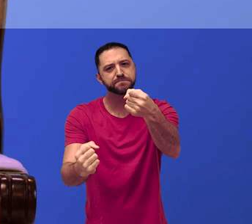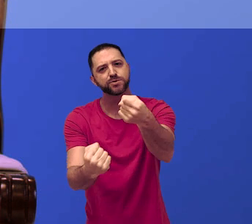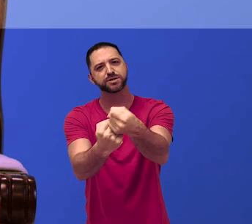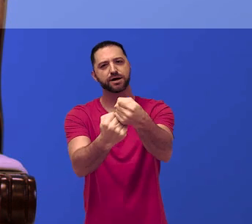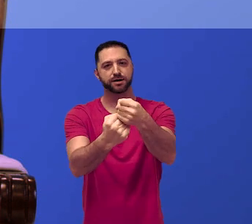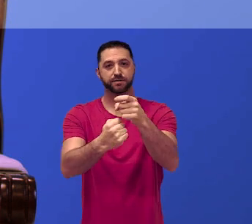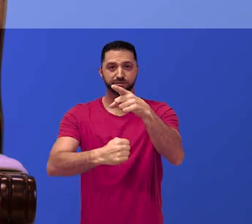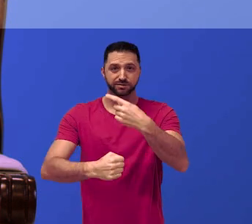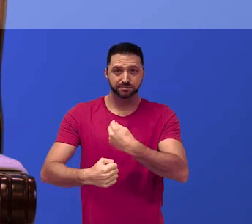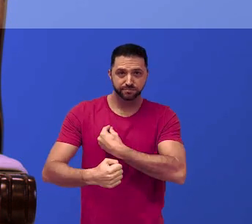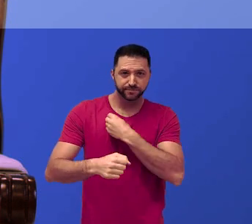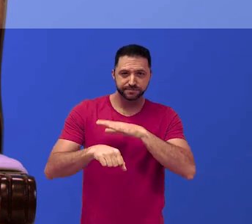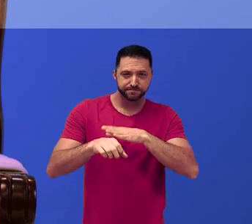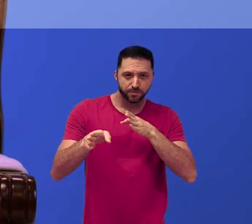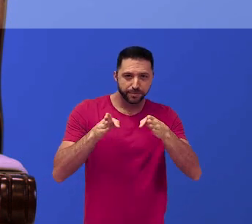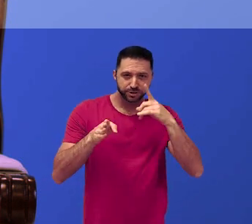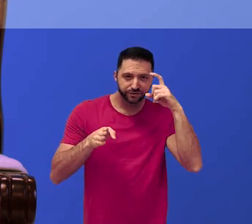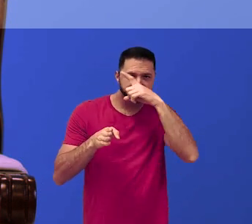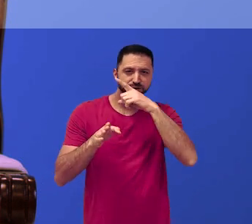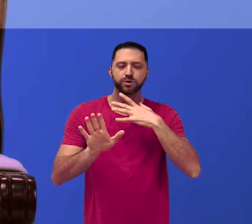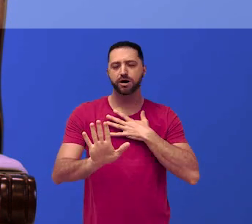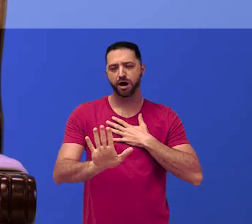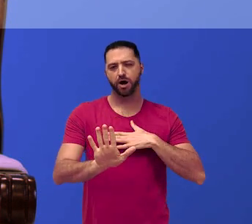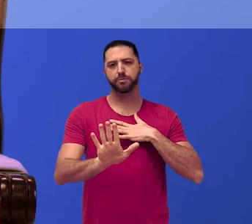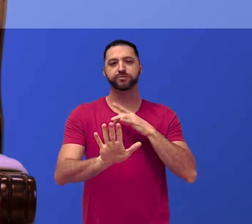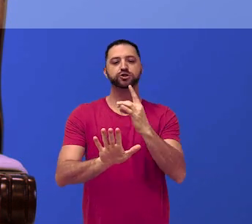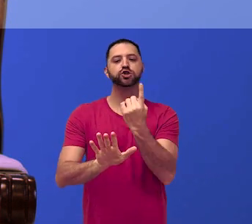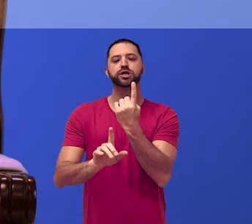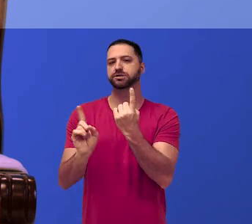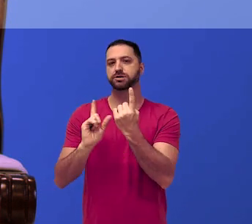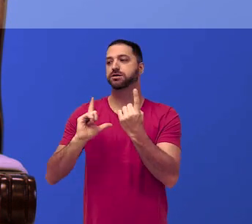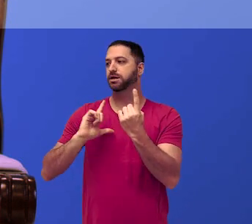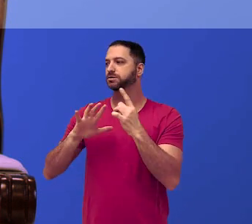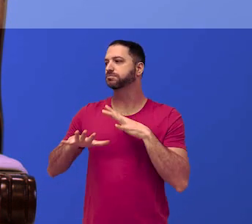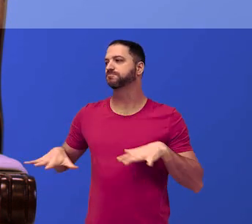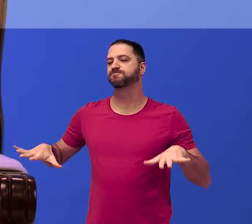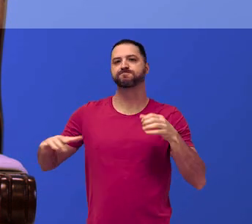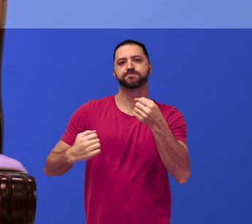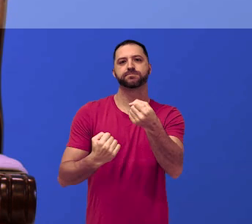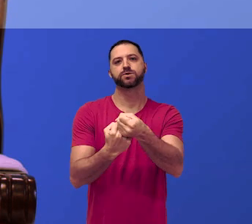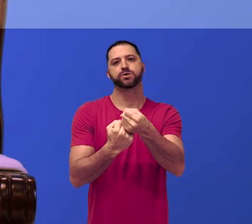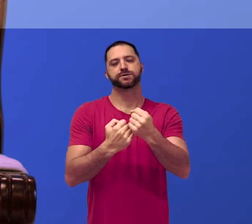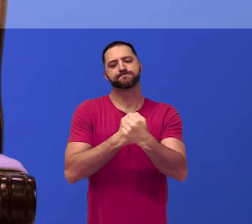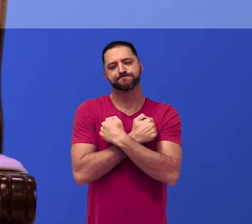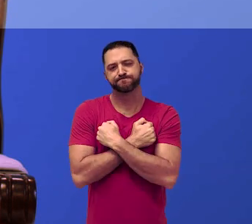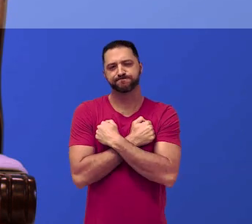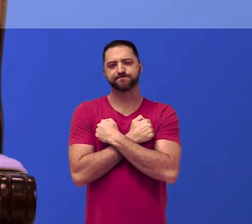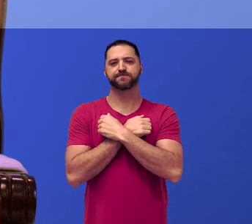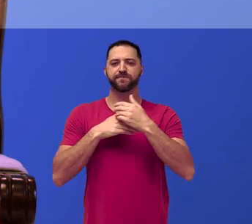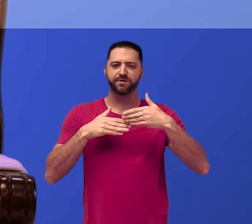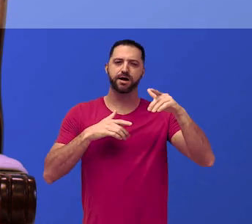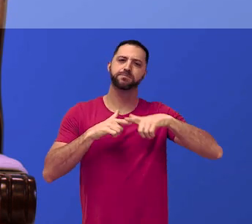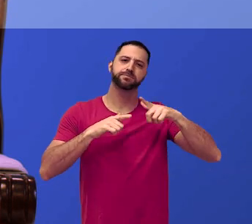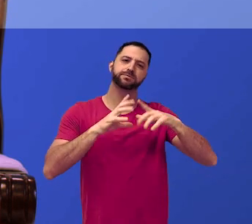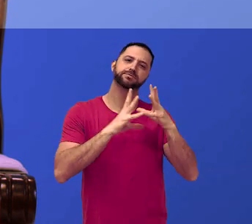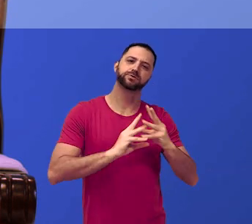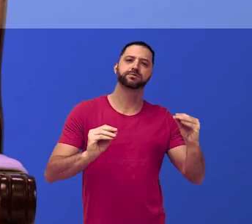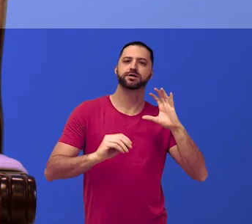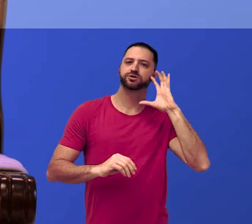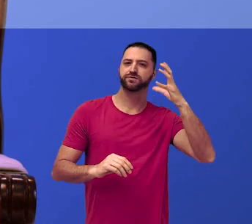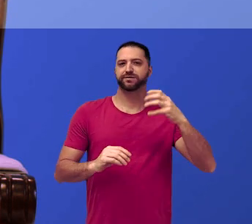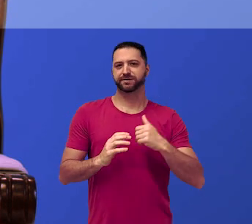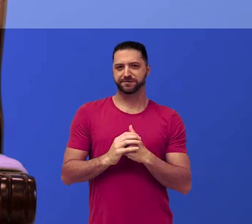momento difícil, você não está só, sinta-se abraçada e com certeza você vai logo, logo sair dessa